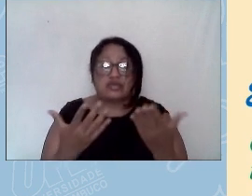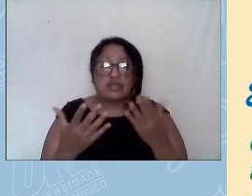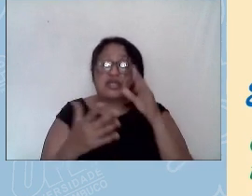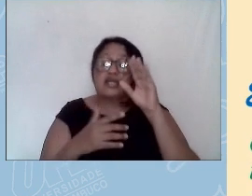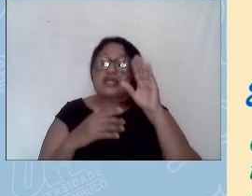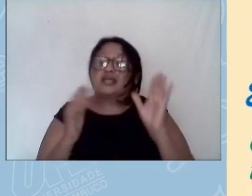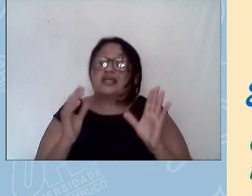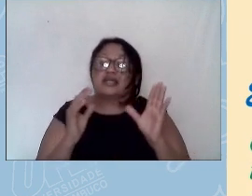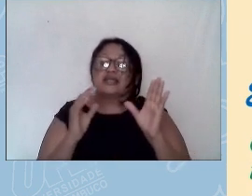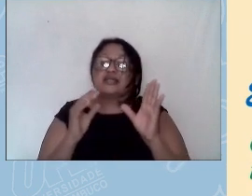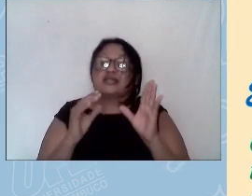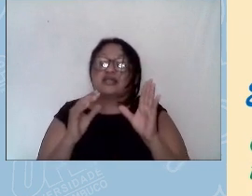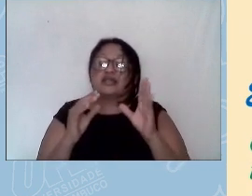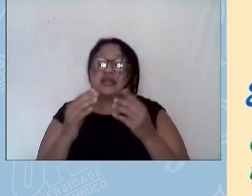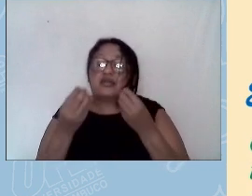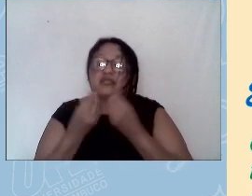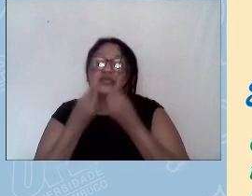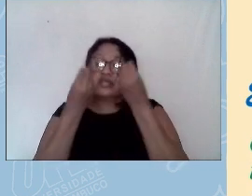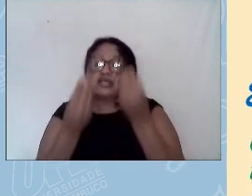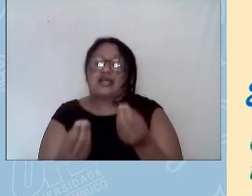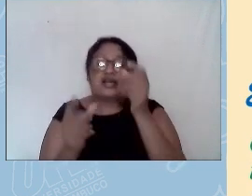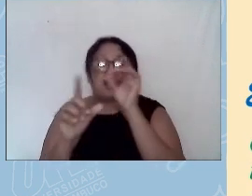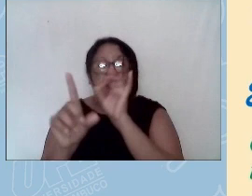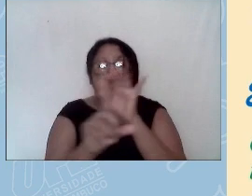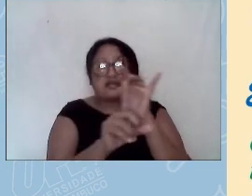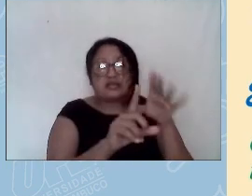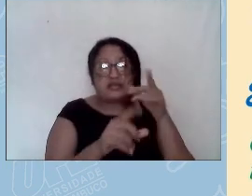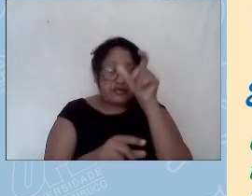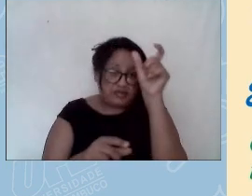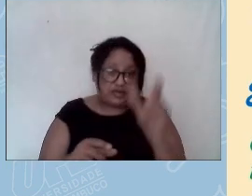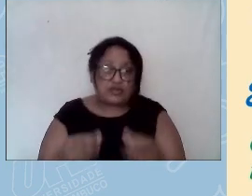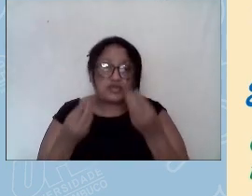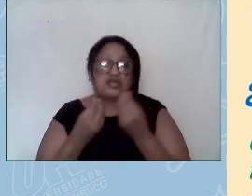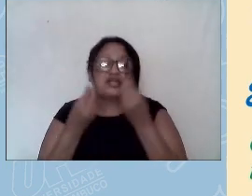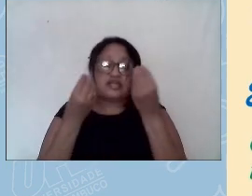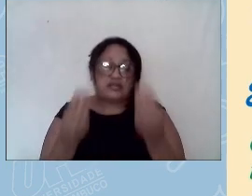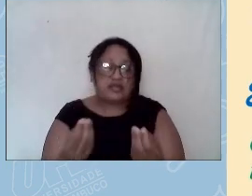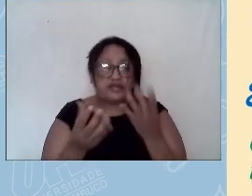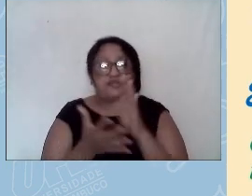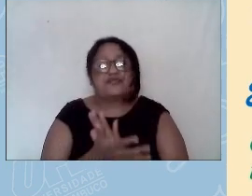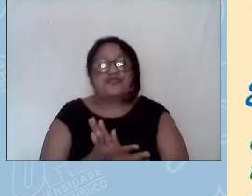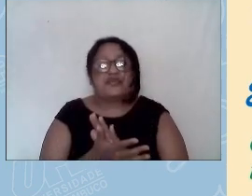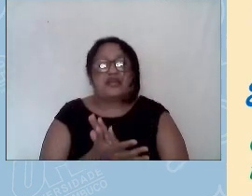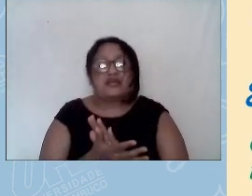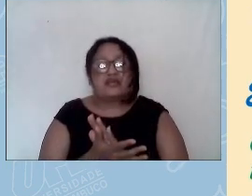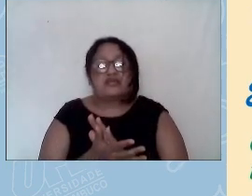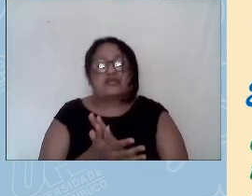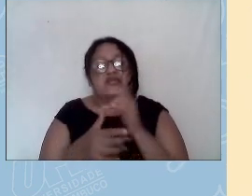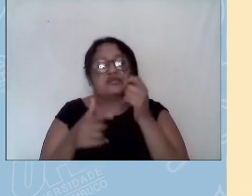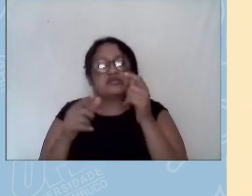deveria receber conforme está indicado no enunciado do problema